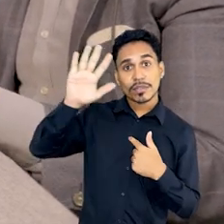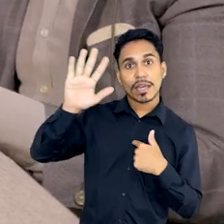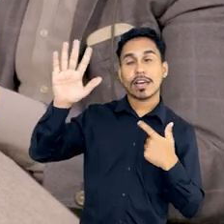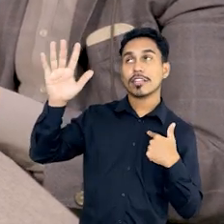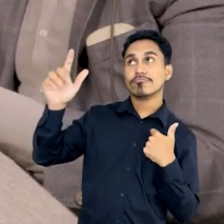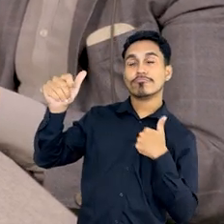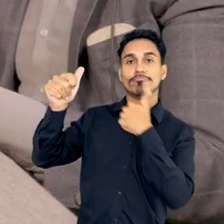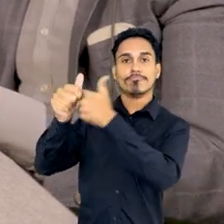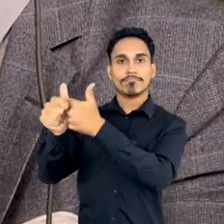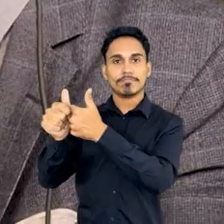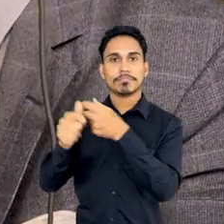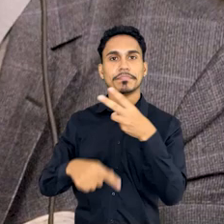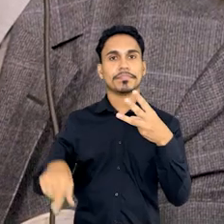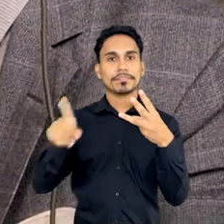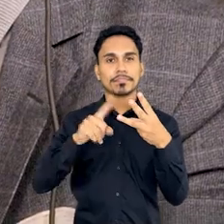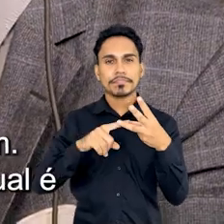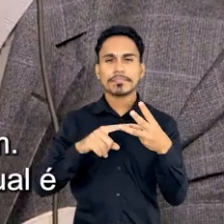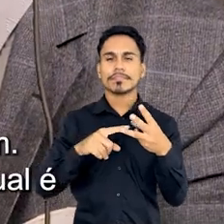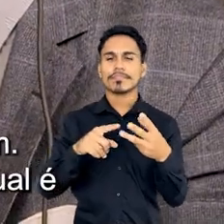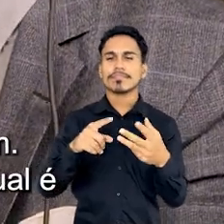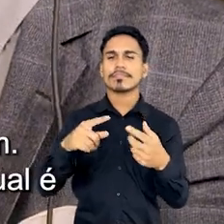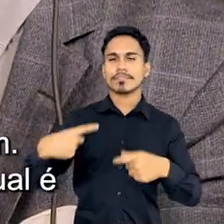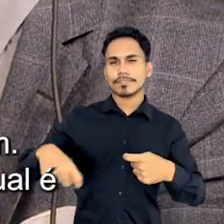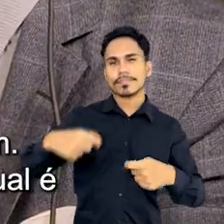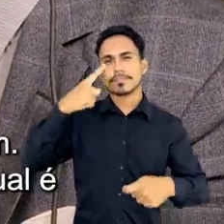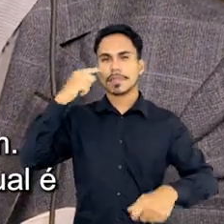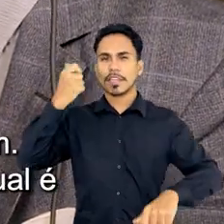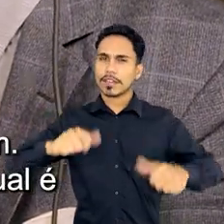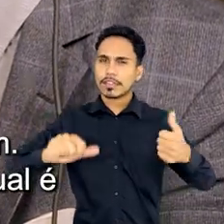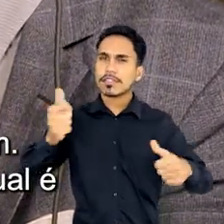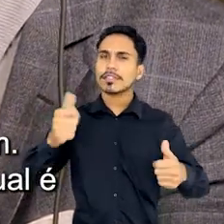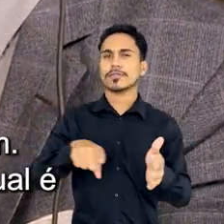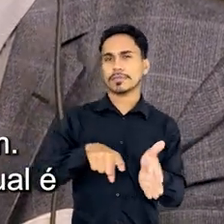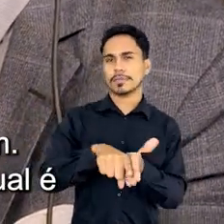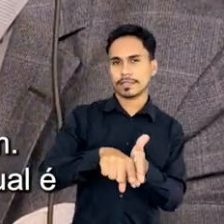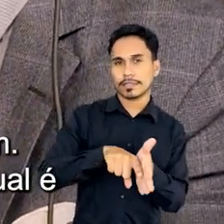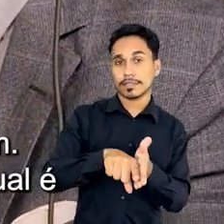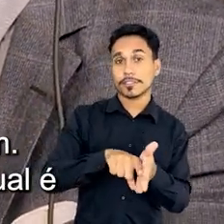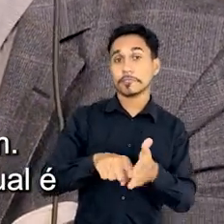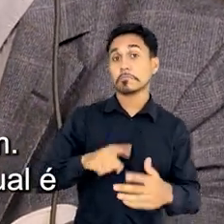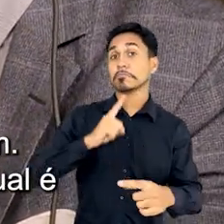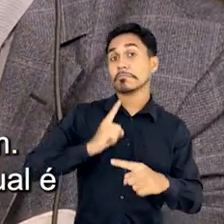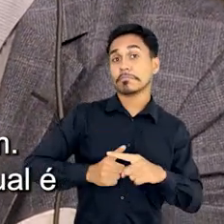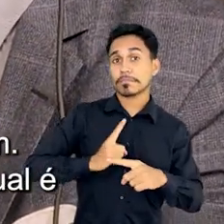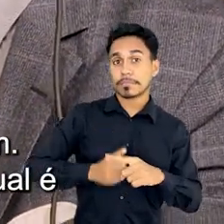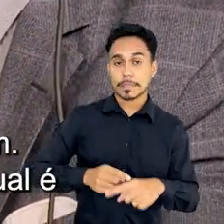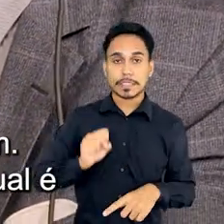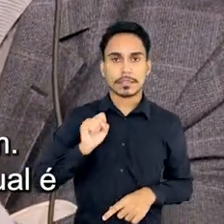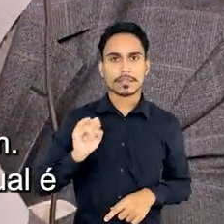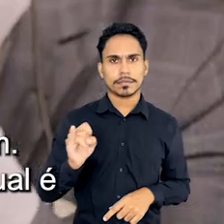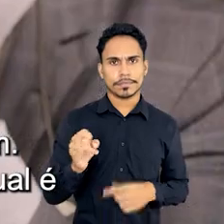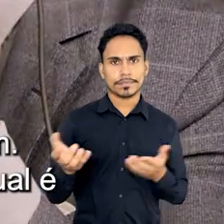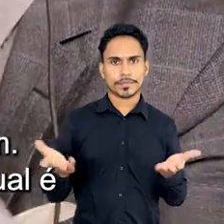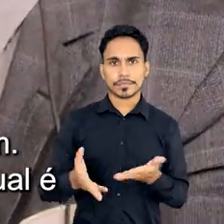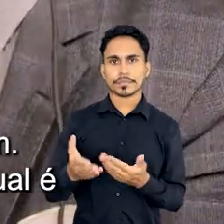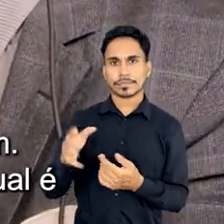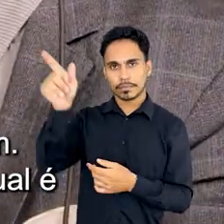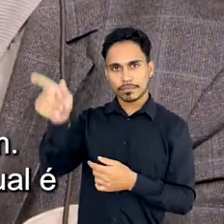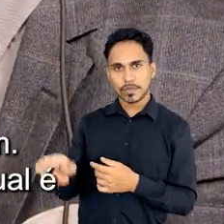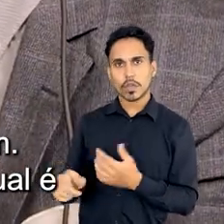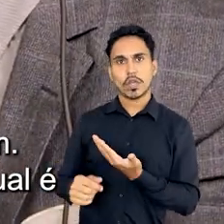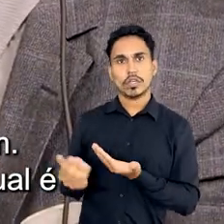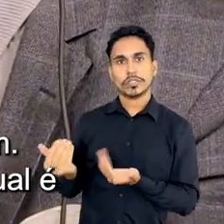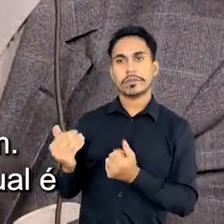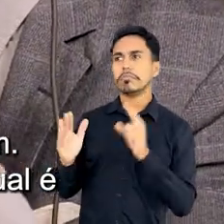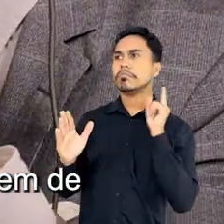eh e descobrir eu acho que passa muito pela avaliação e pelas pesquisas é porque se a gente pergunta qualquer